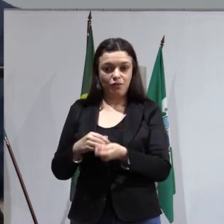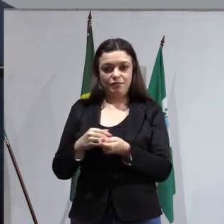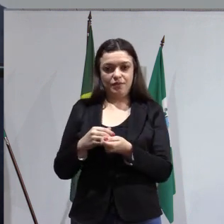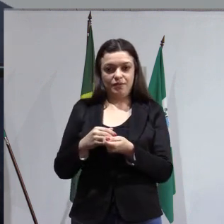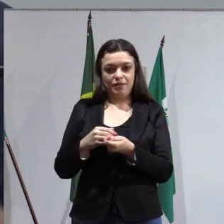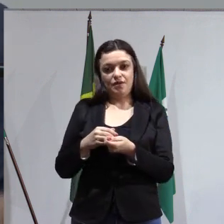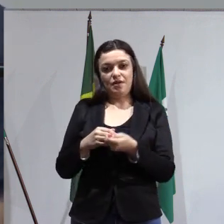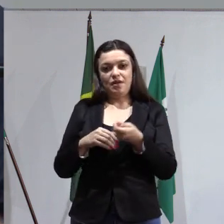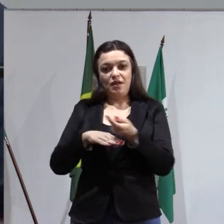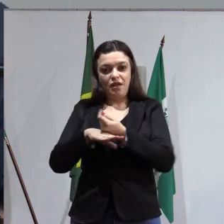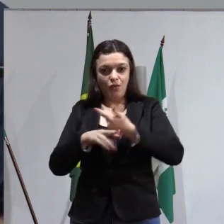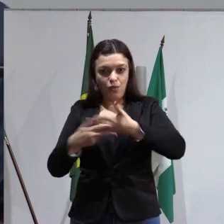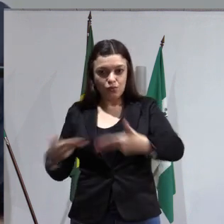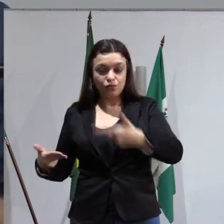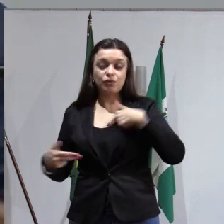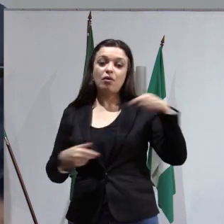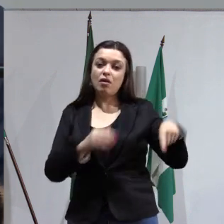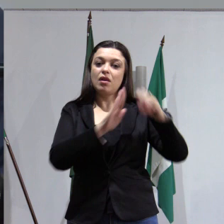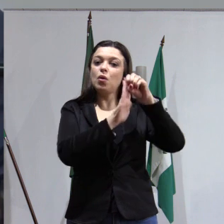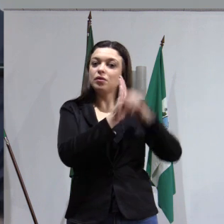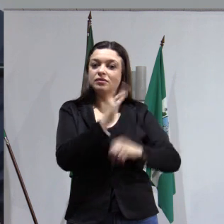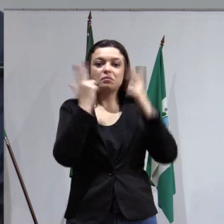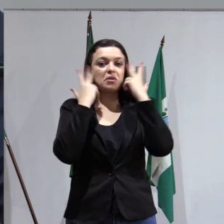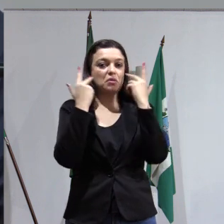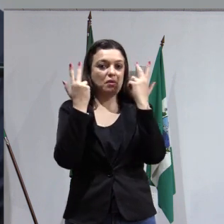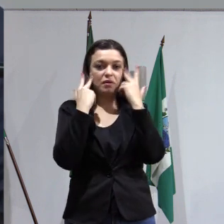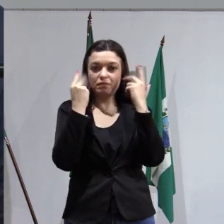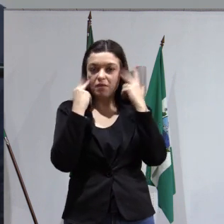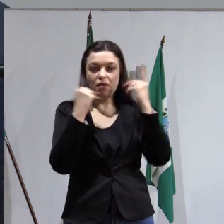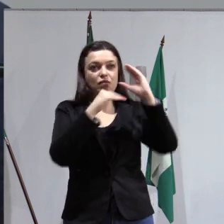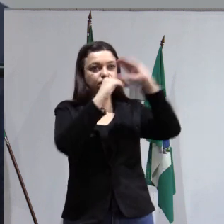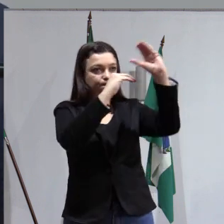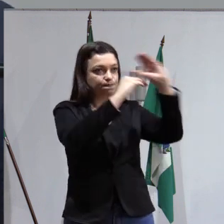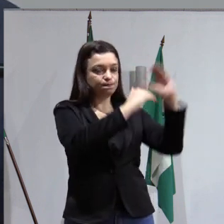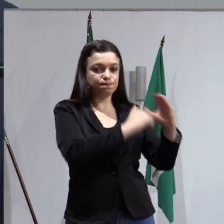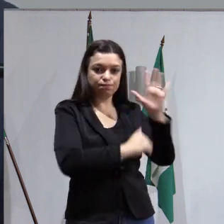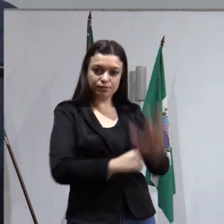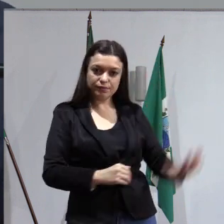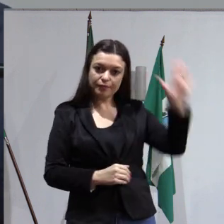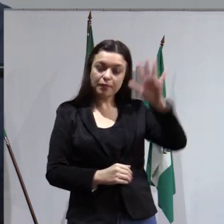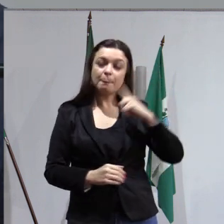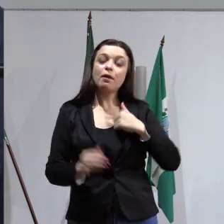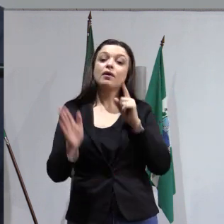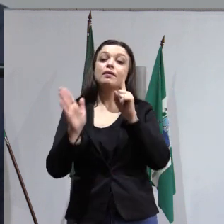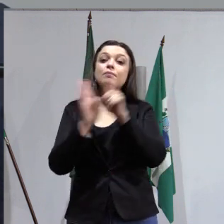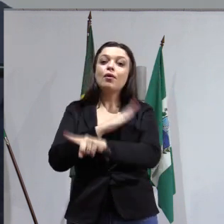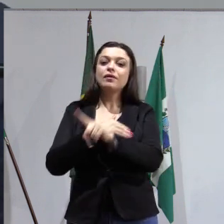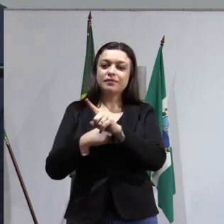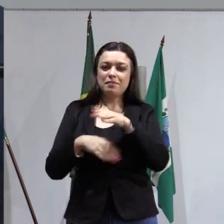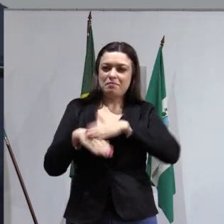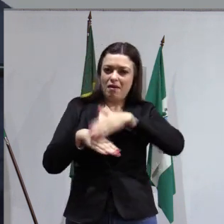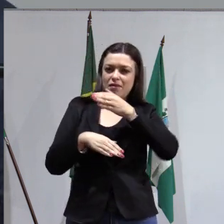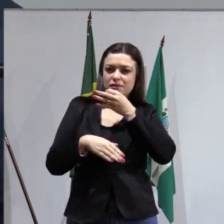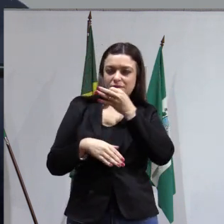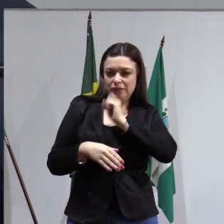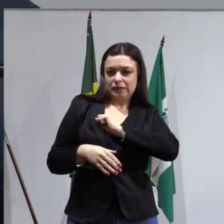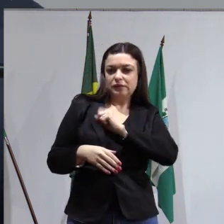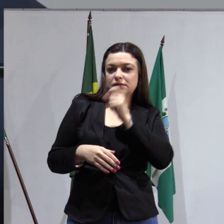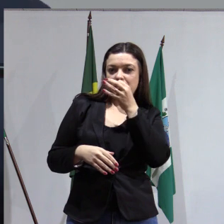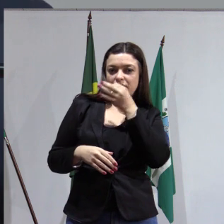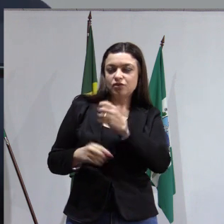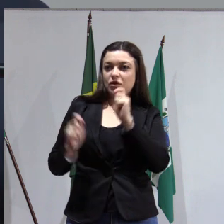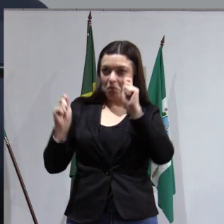orçamentários continuarão indo para as universidades. E aí uma repórter mais crítica perguntou para ele, mas os reitores podem